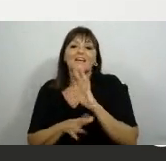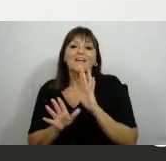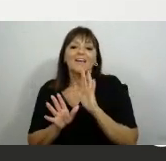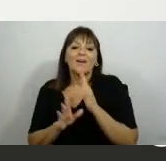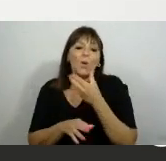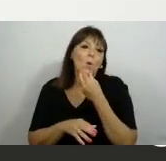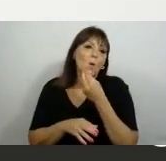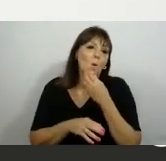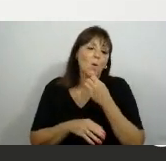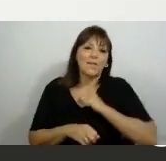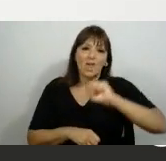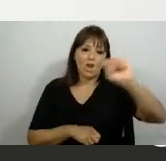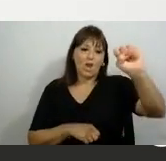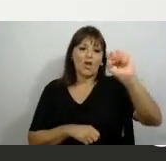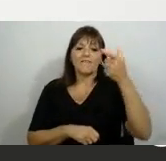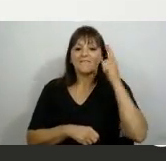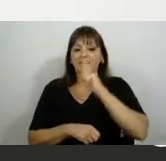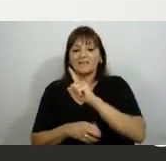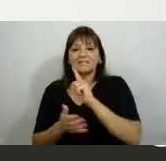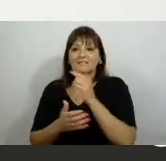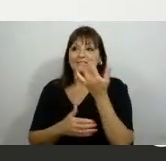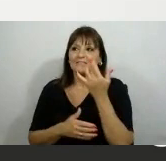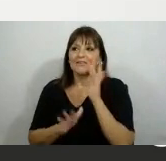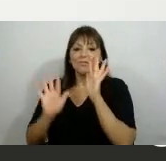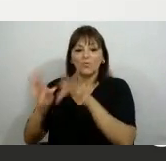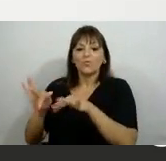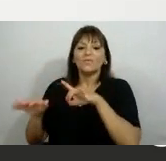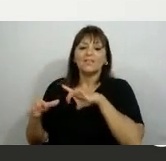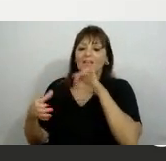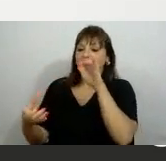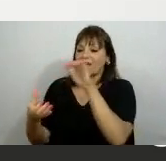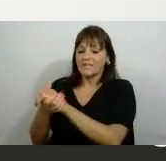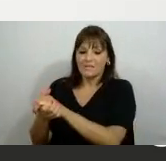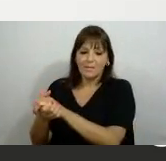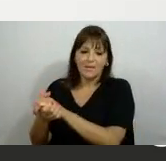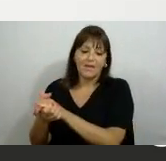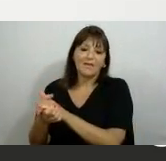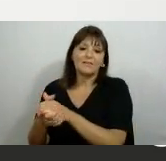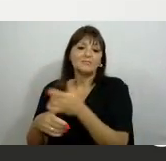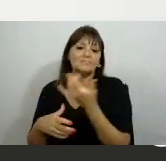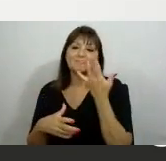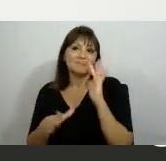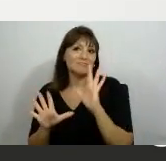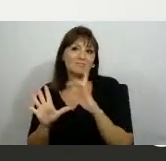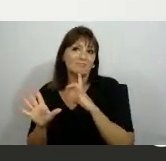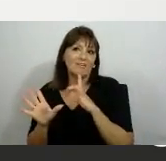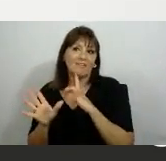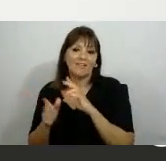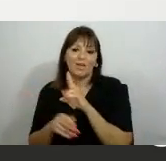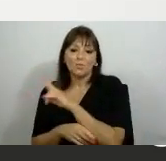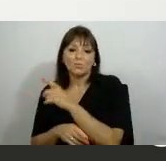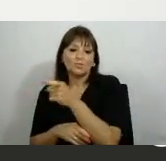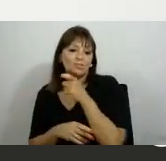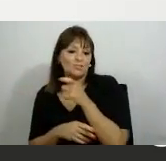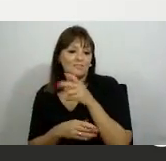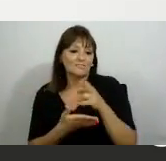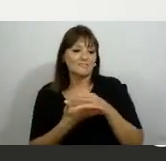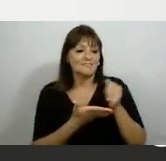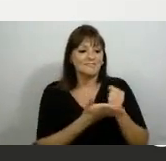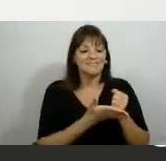lá no time, lá de Design System, de UX, mas na novela a gente sabe que sempre tem um